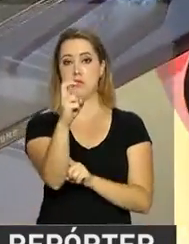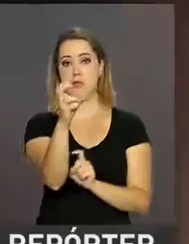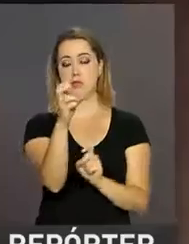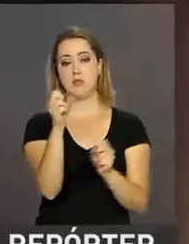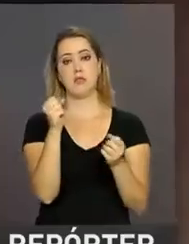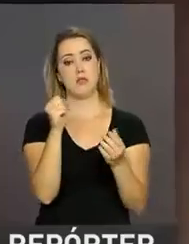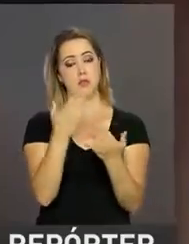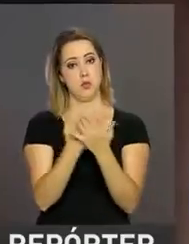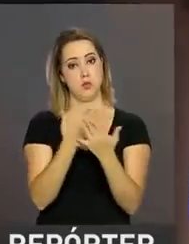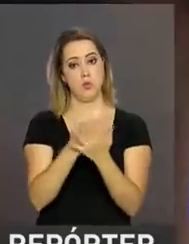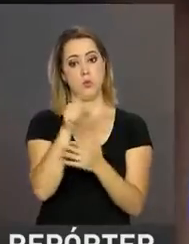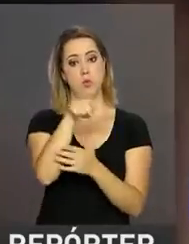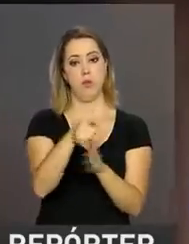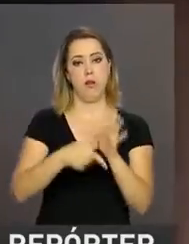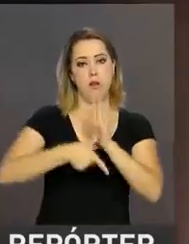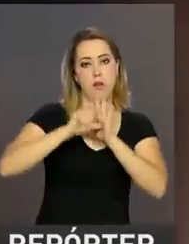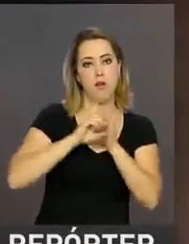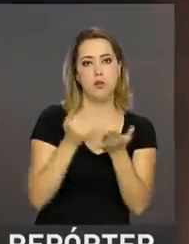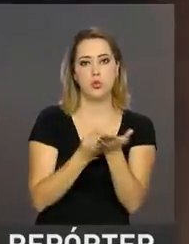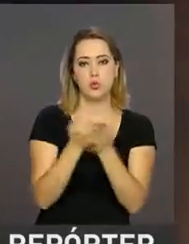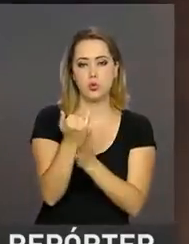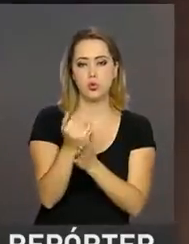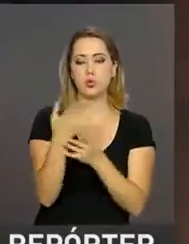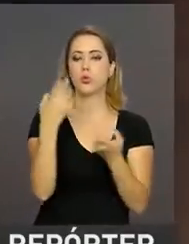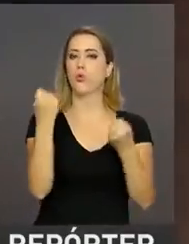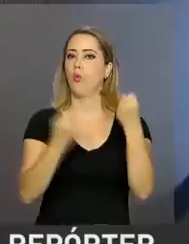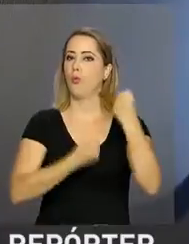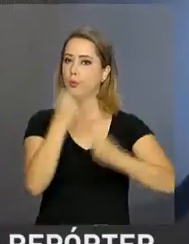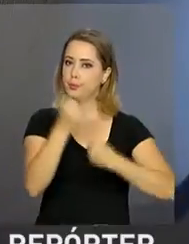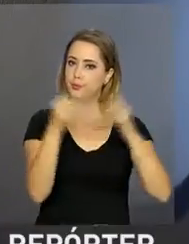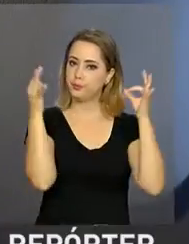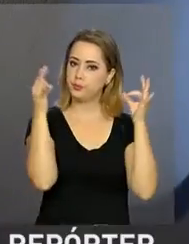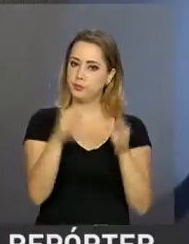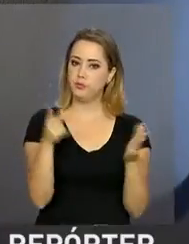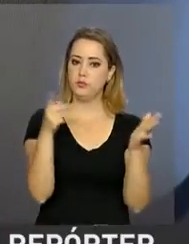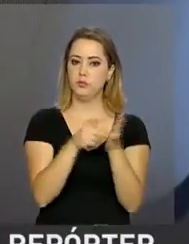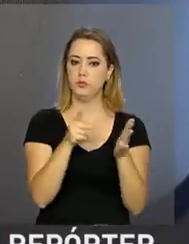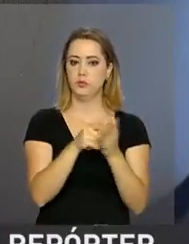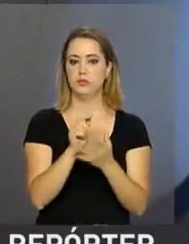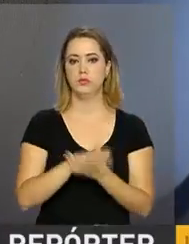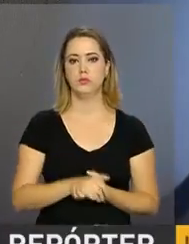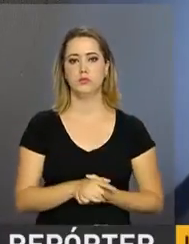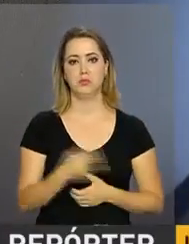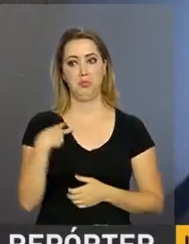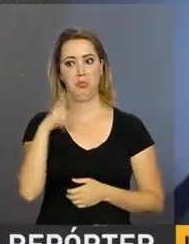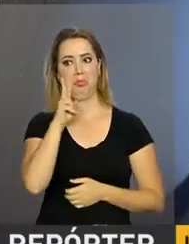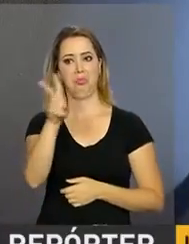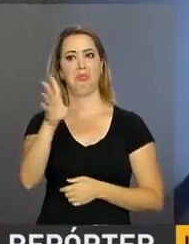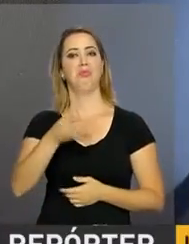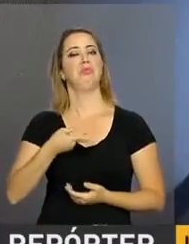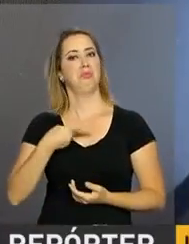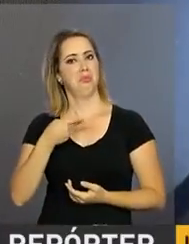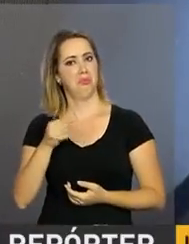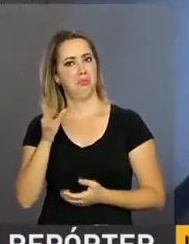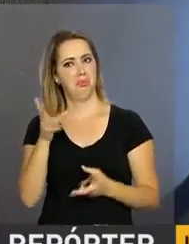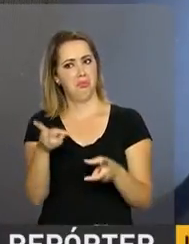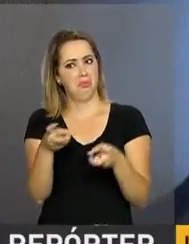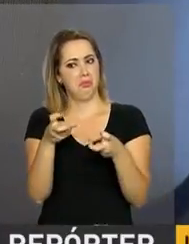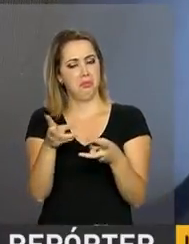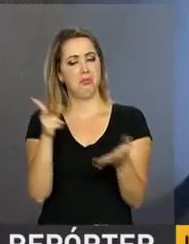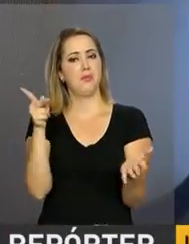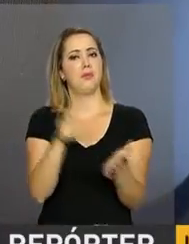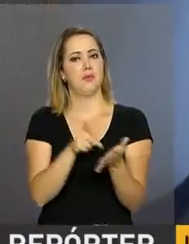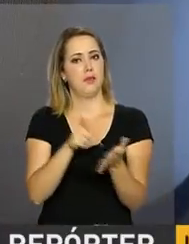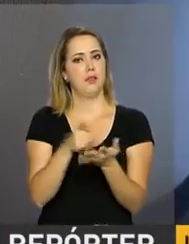veicular antes das aulas práticas na rua para seu bem real sim situações que a gente pode enfrentar no trânsito no